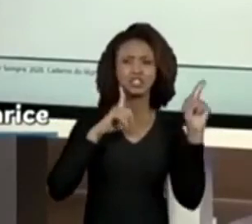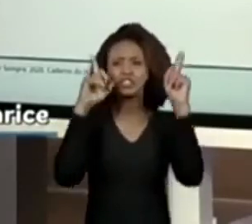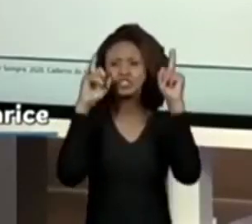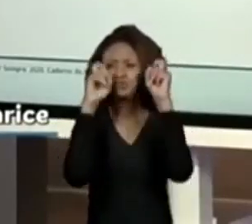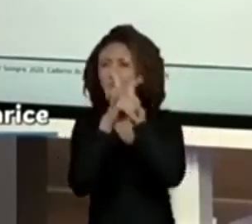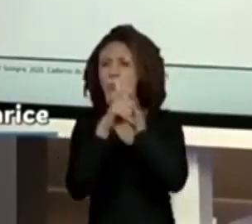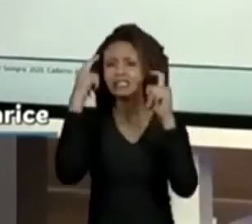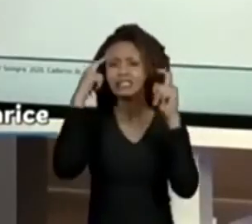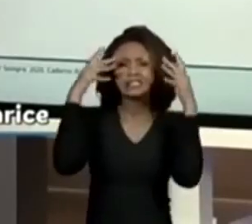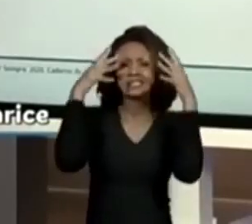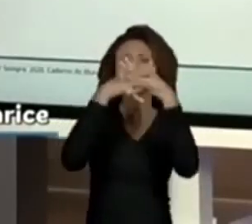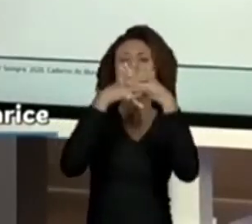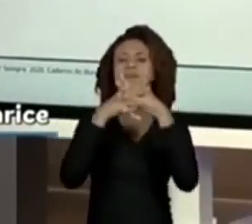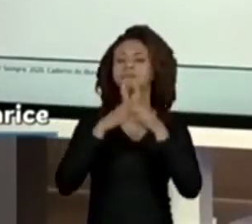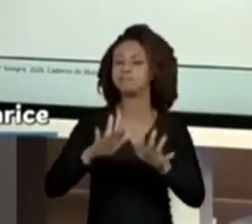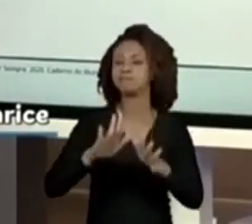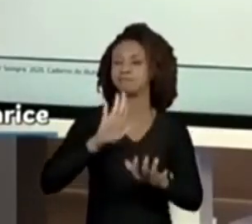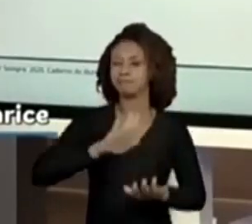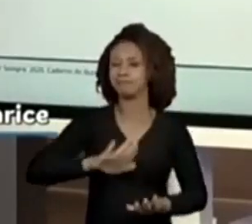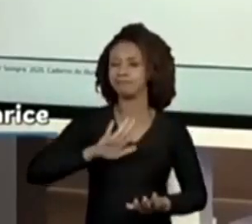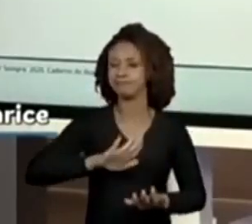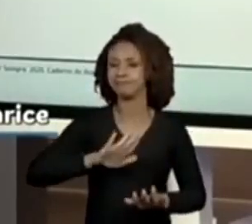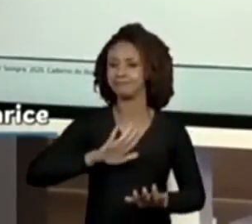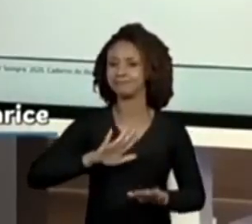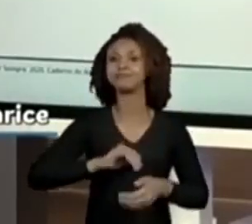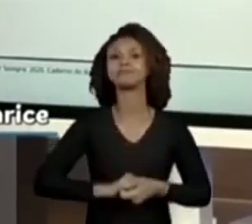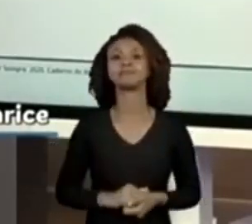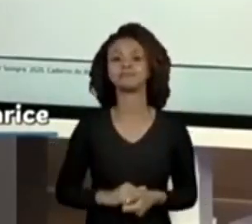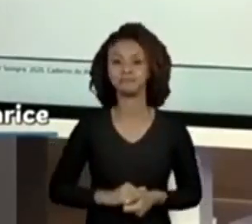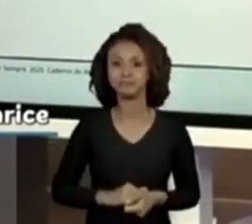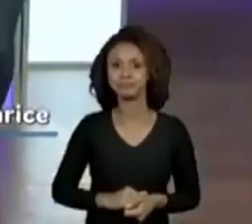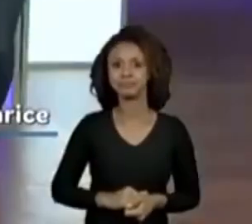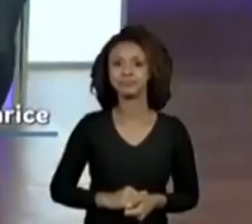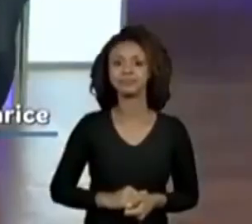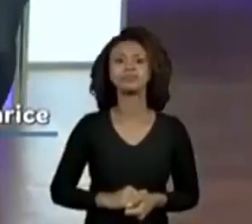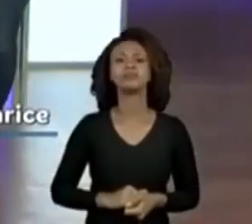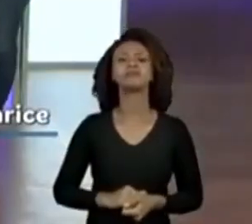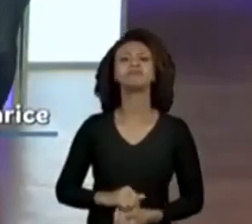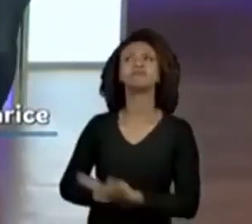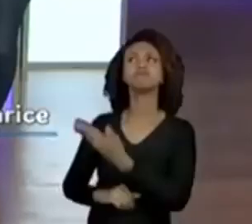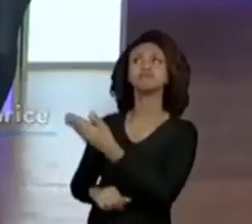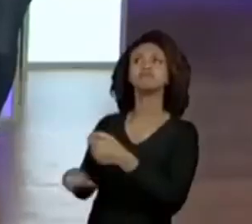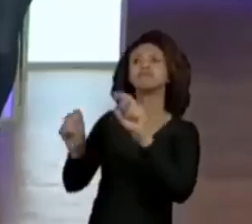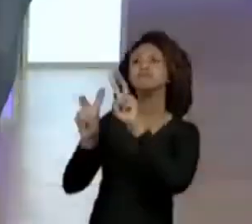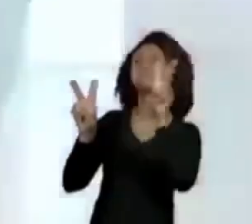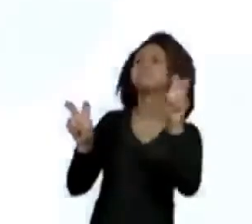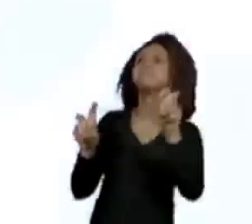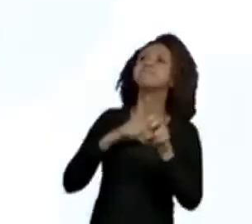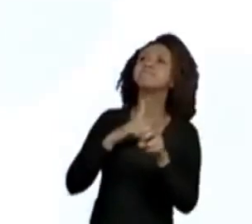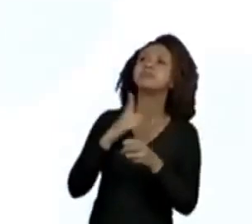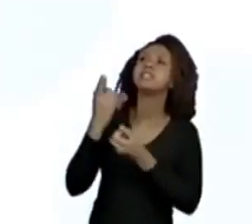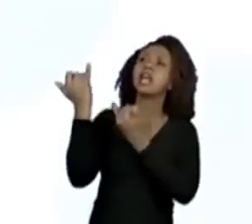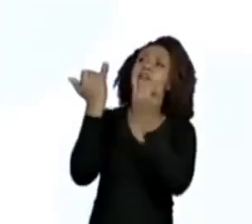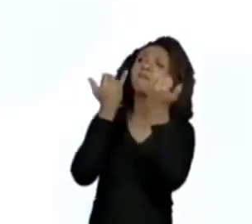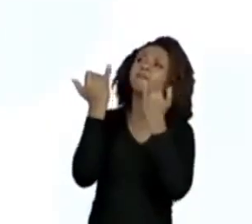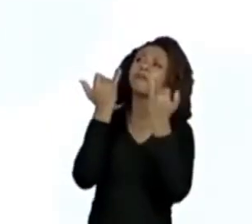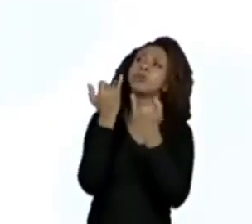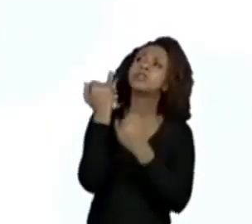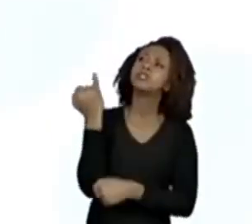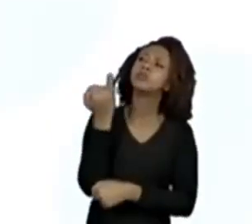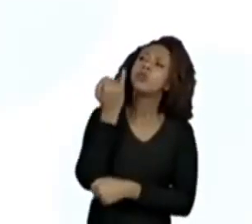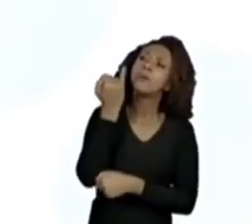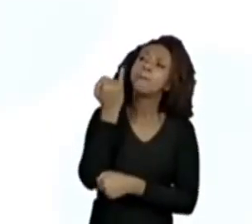dificuldade. Então, vamos devagar aqui. Quais informações desse problema são importantes para nos ajudar